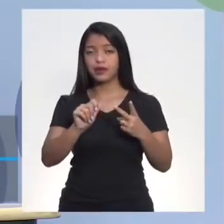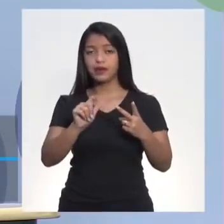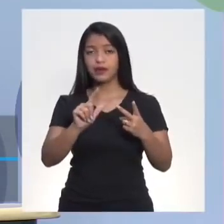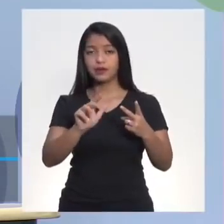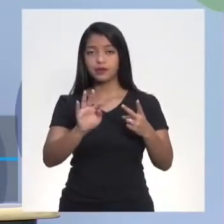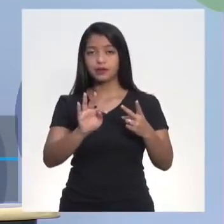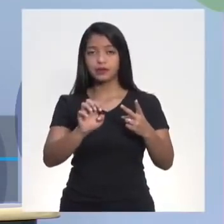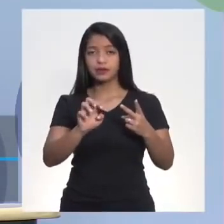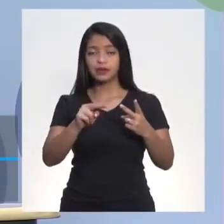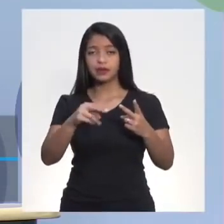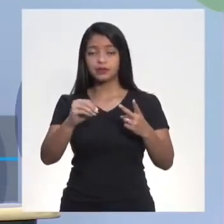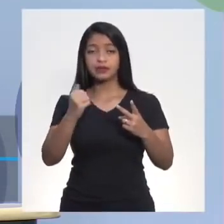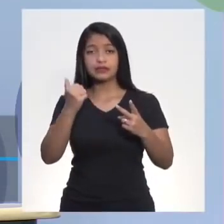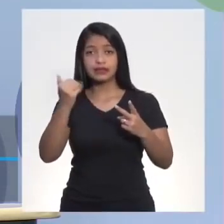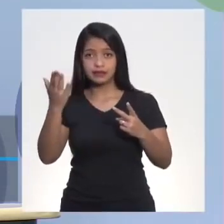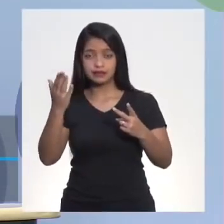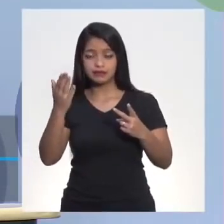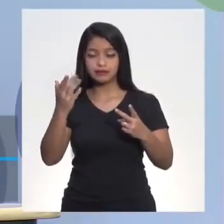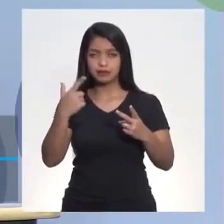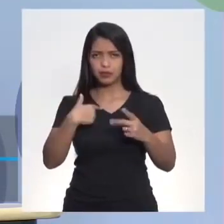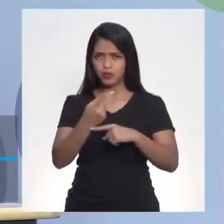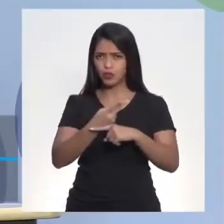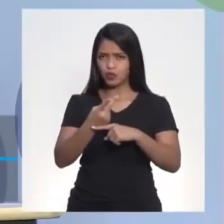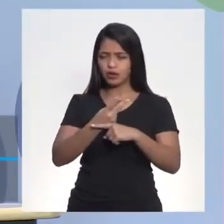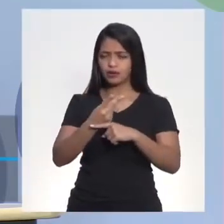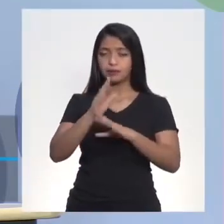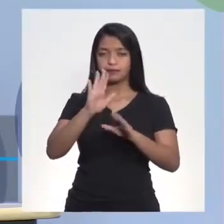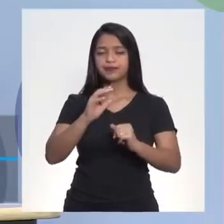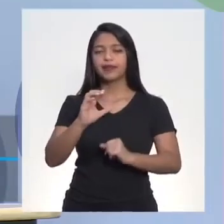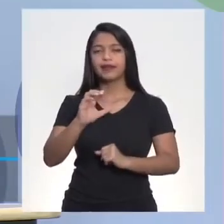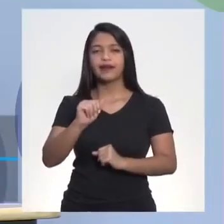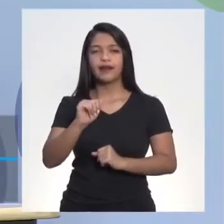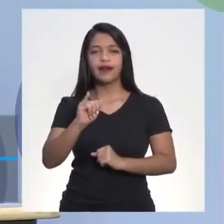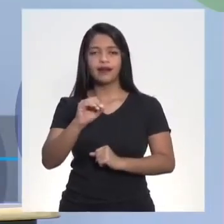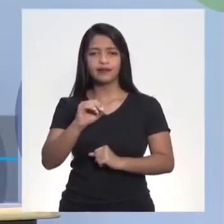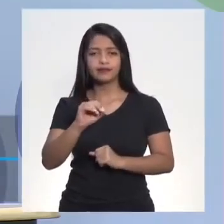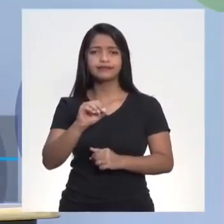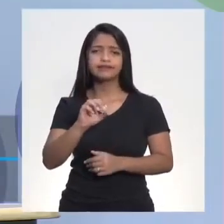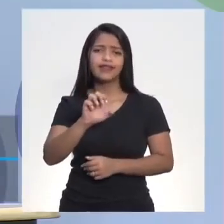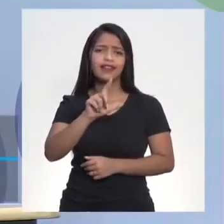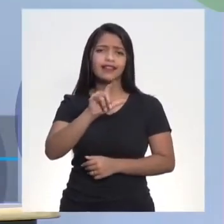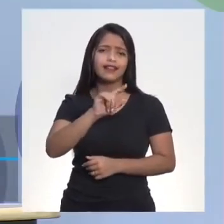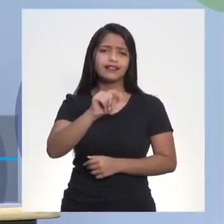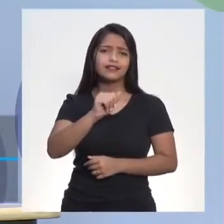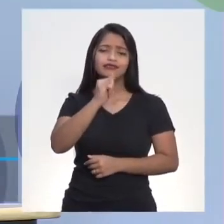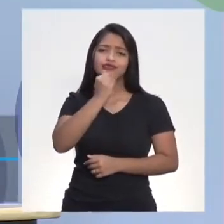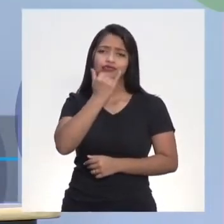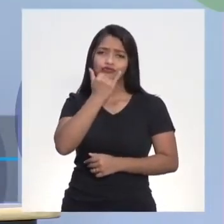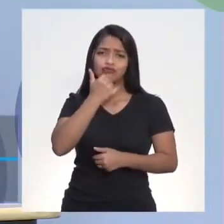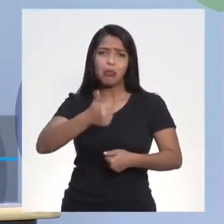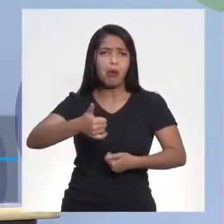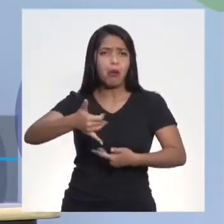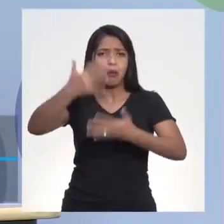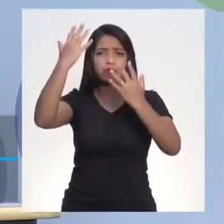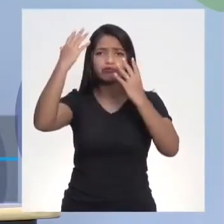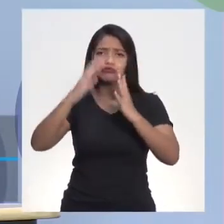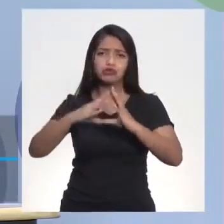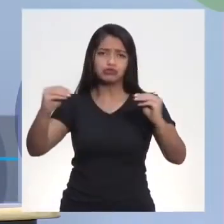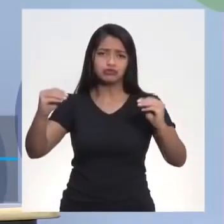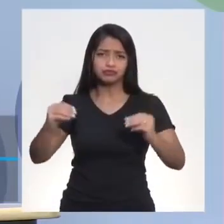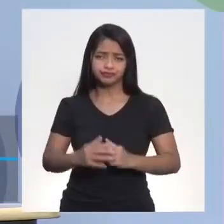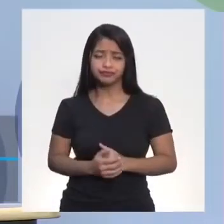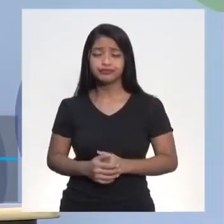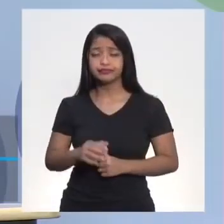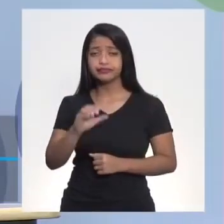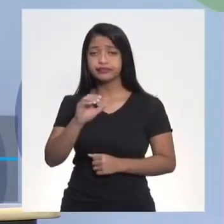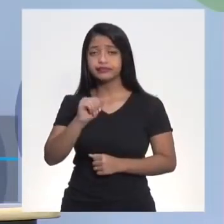alterno externo. Estou procurando, mas, ó, o Caio, desculpa, mas eu não achei mais o seu, tá, amore? Então, o Caio, ele colocou